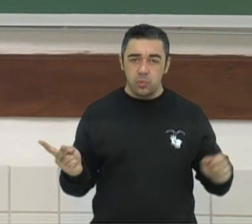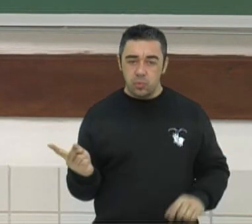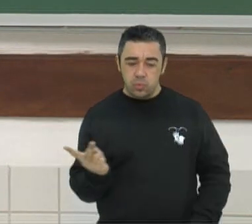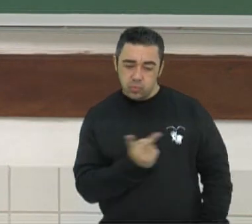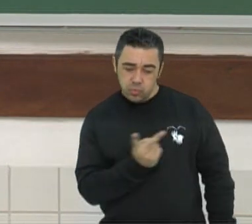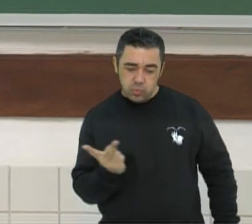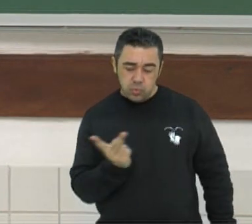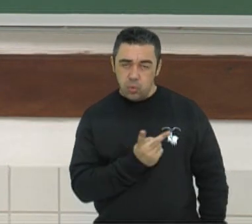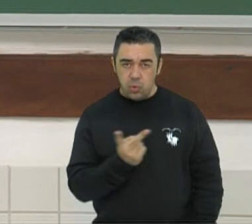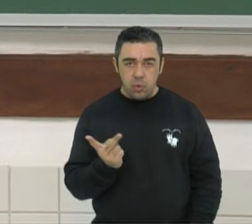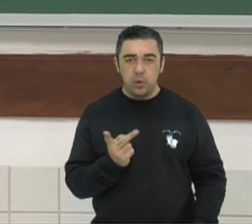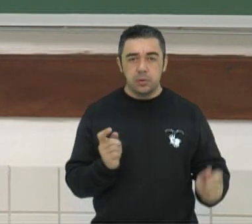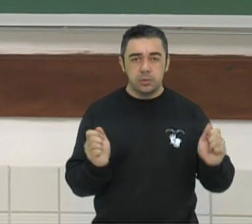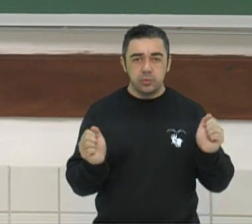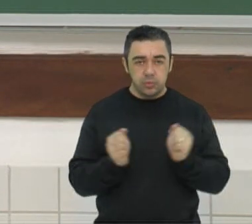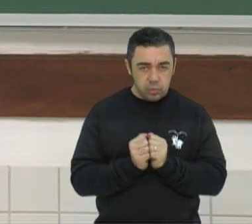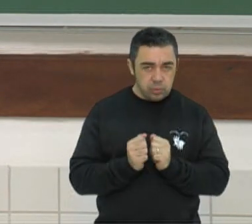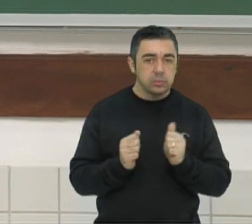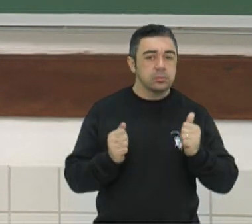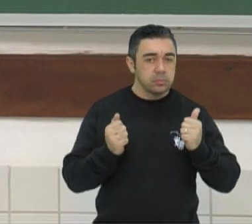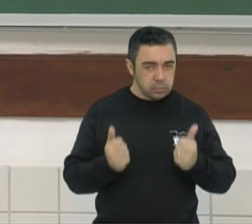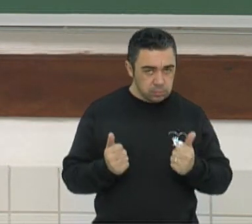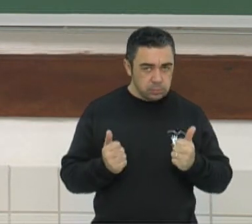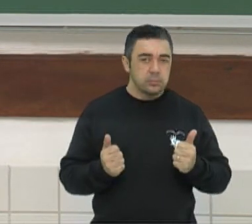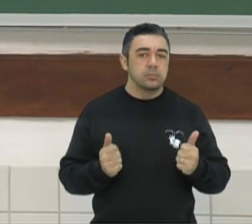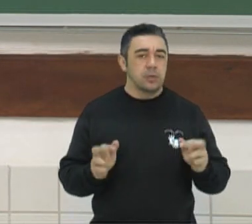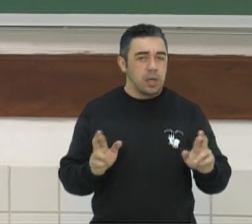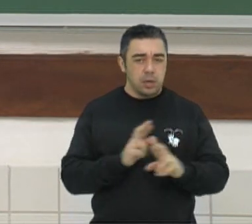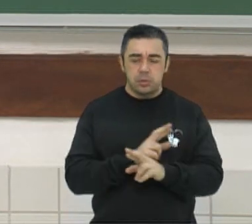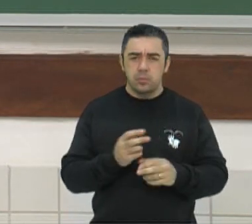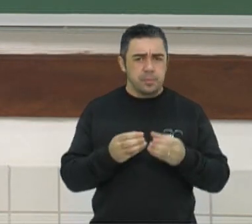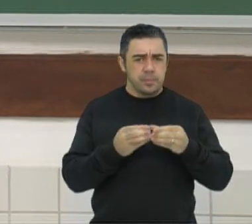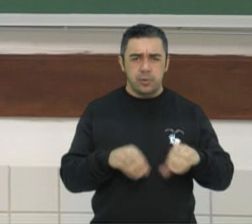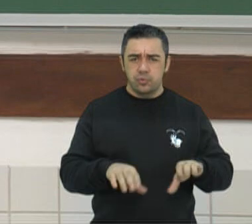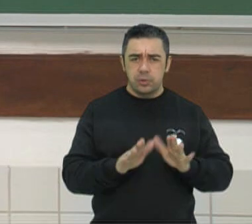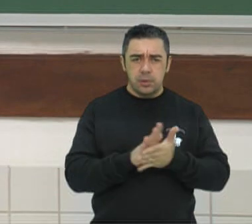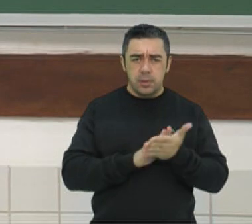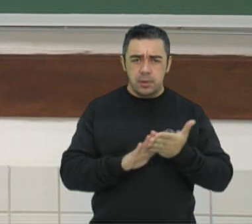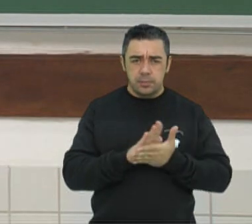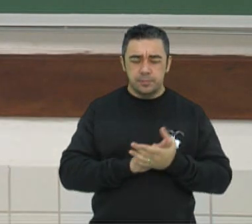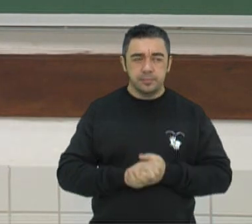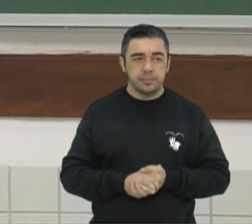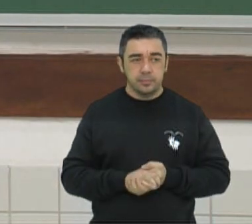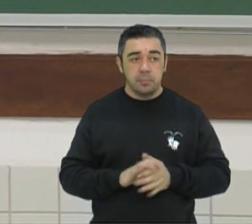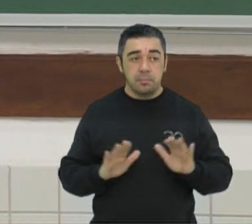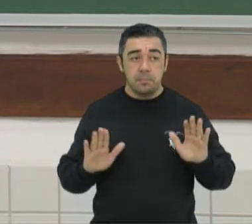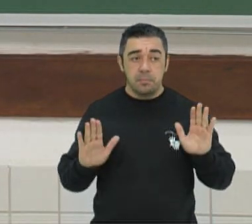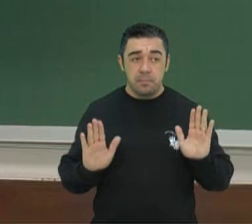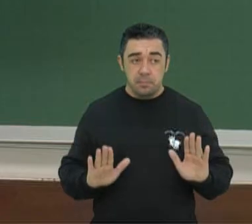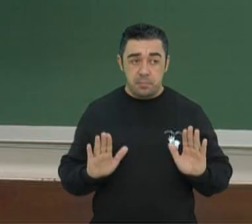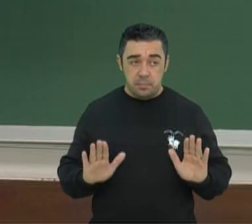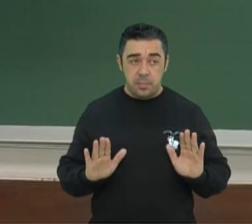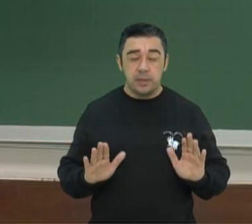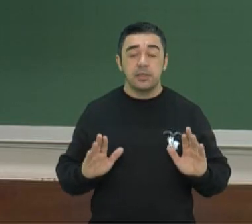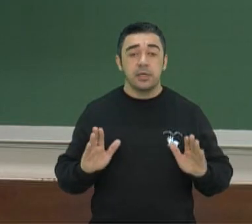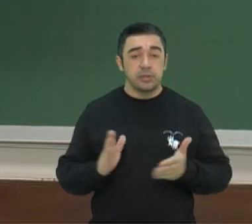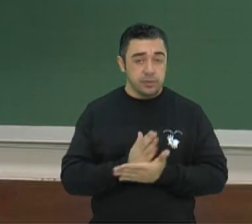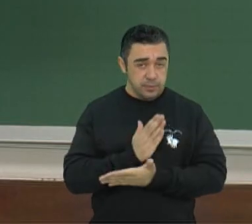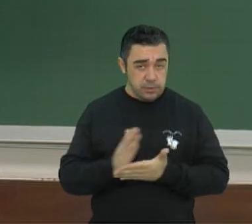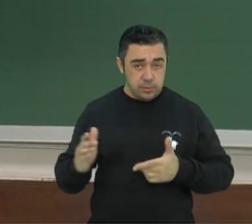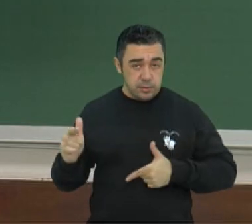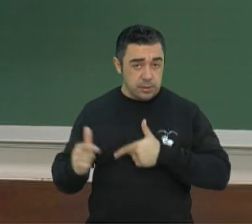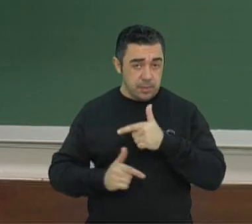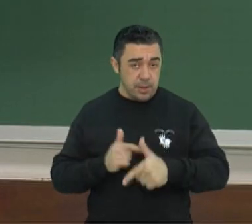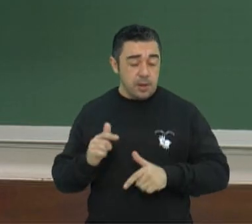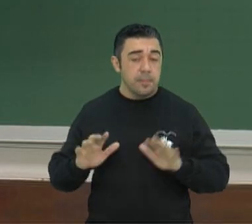dois indivíduos ou mais que estão envolvidos se dão bem, né? Ninguém é prejudicado e todo mundo se dá bem. Só que aqui, ó, também tem divisão de trabalho.